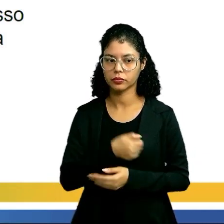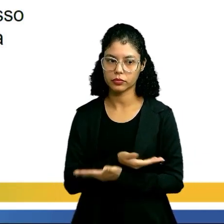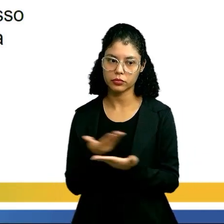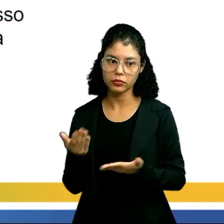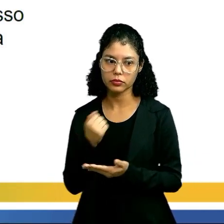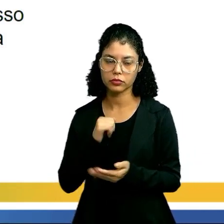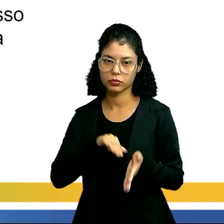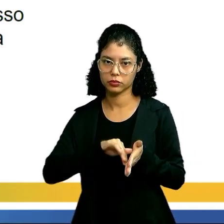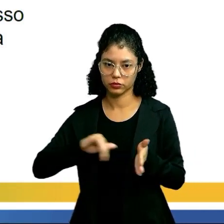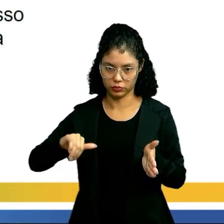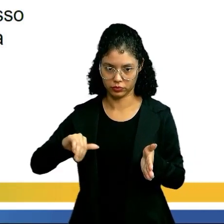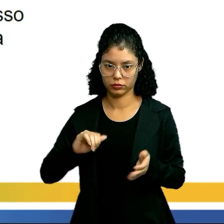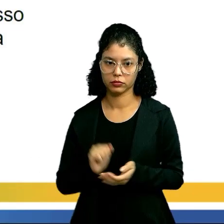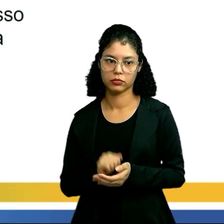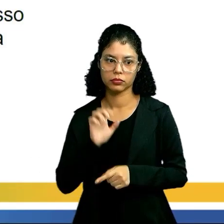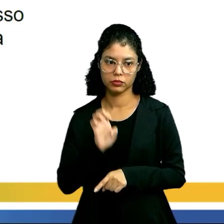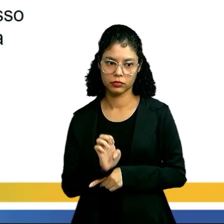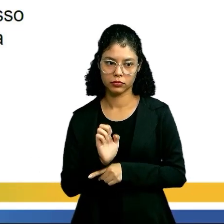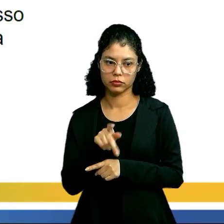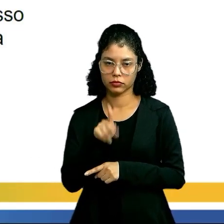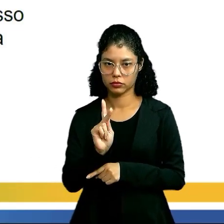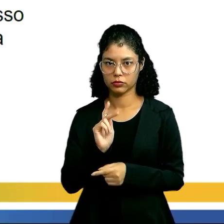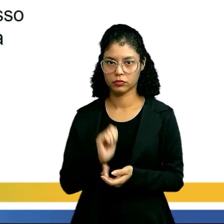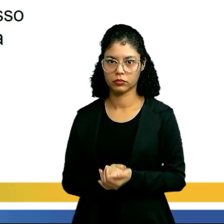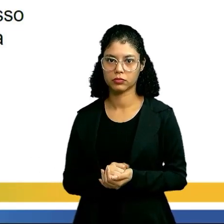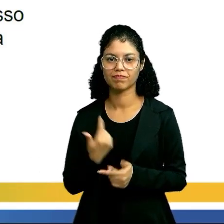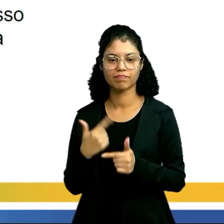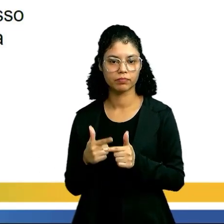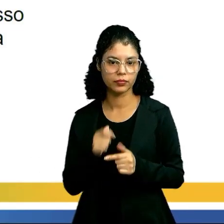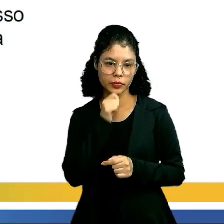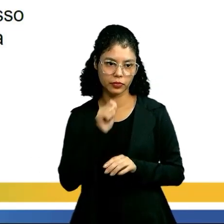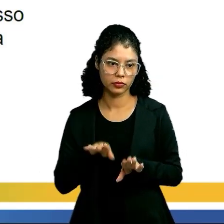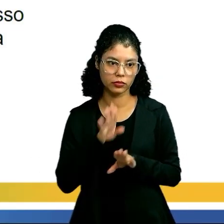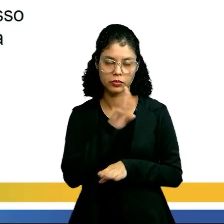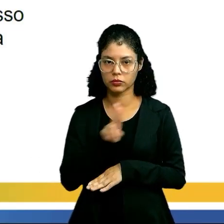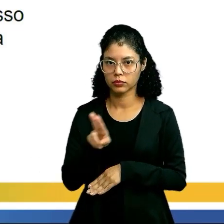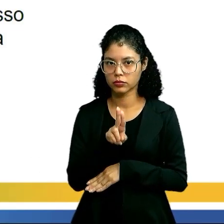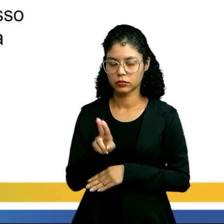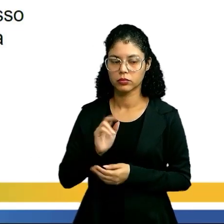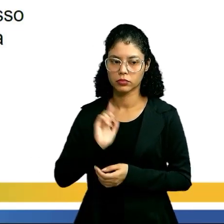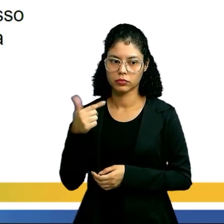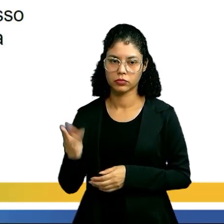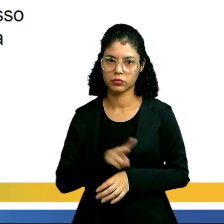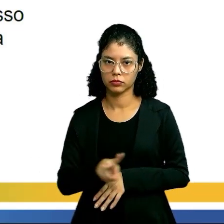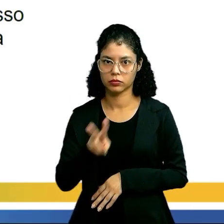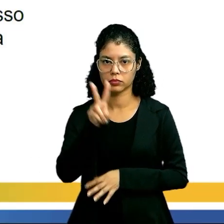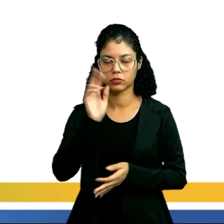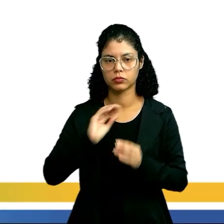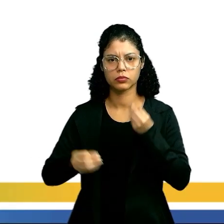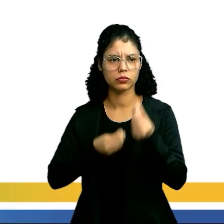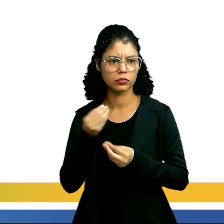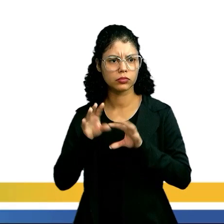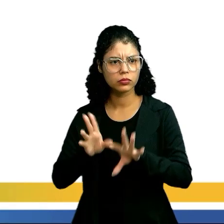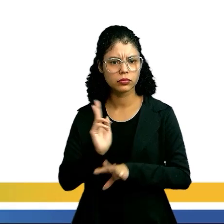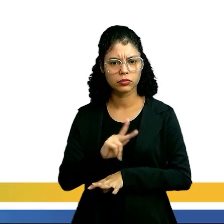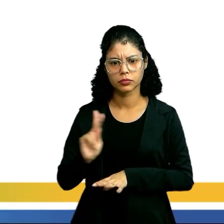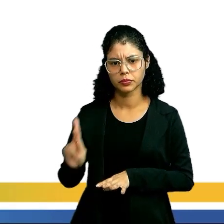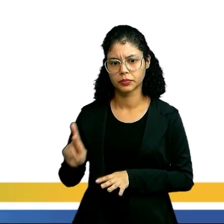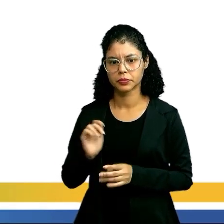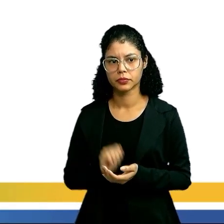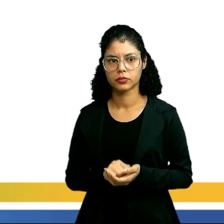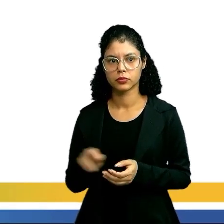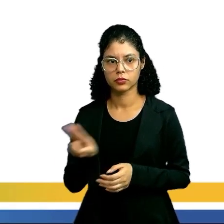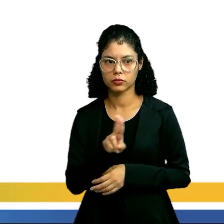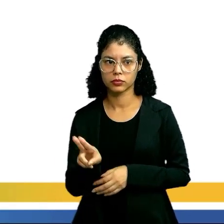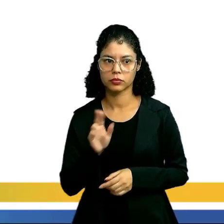eu vou separar. Esse E elevado a K está me atrapalhando, então eu vou chamar isso aqui de um outro valor. Como assim, professor? Ó,